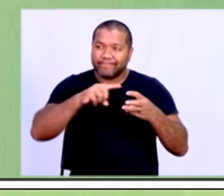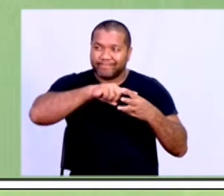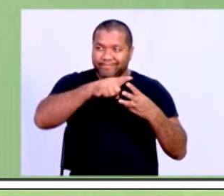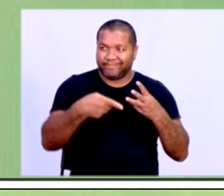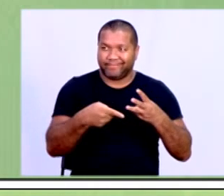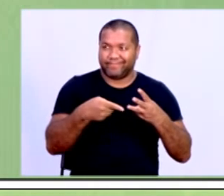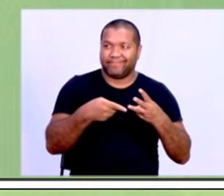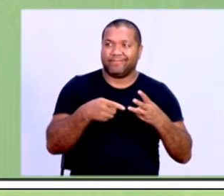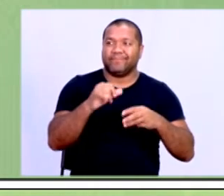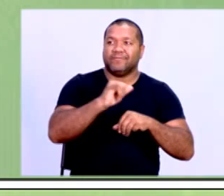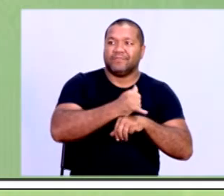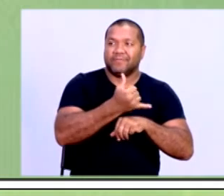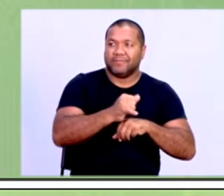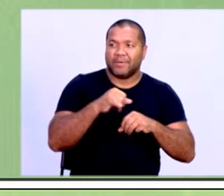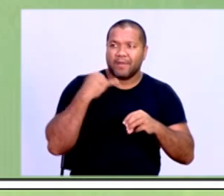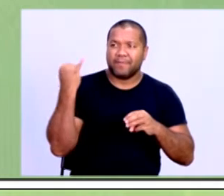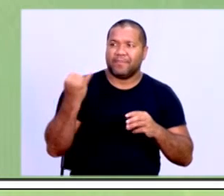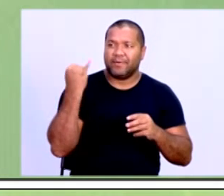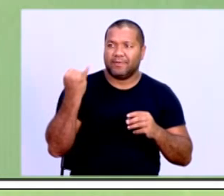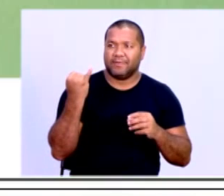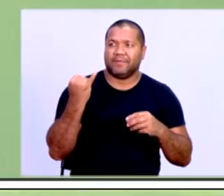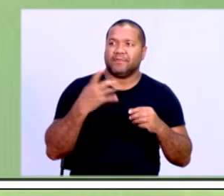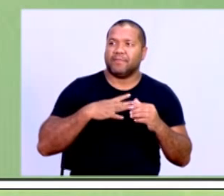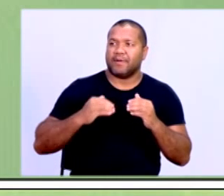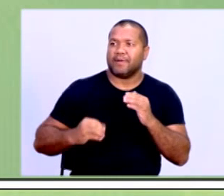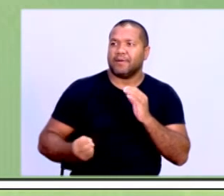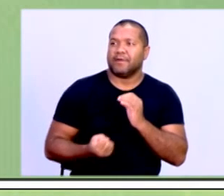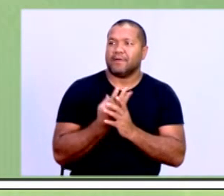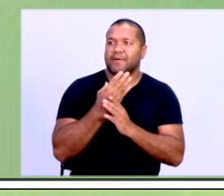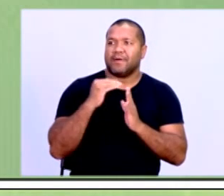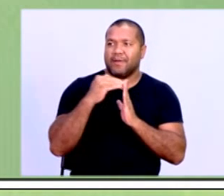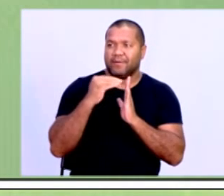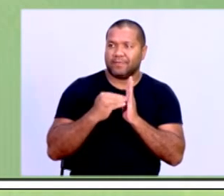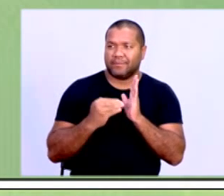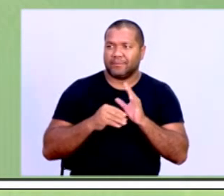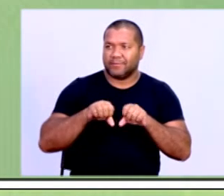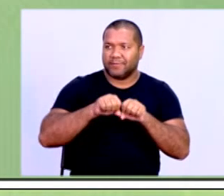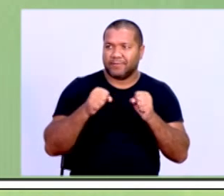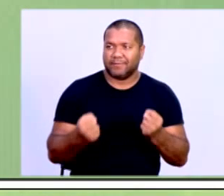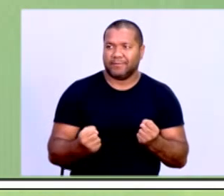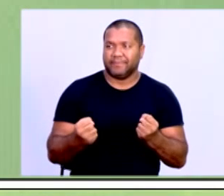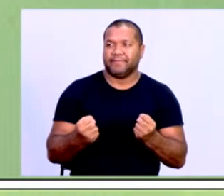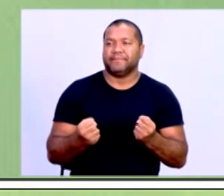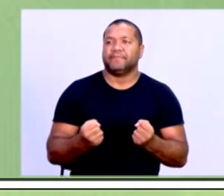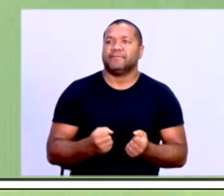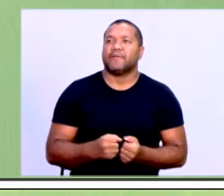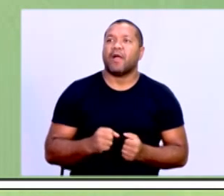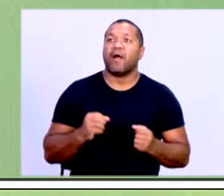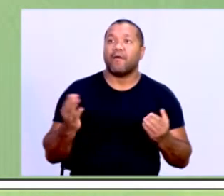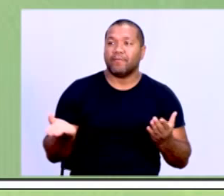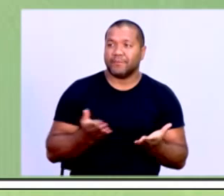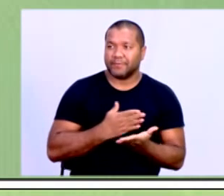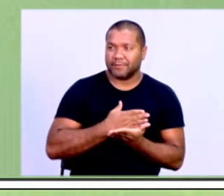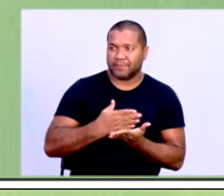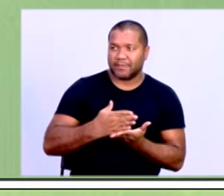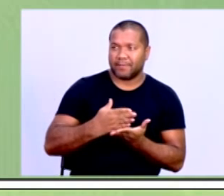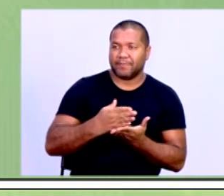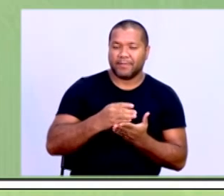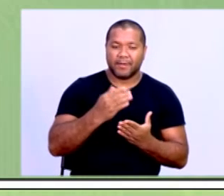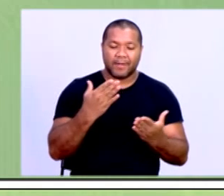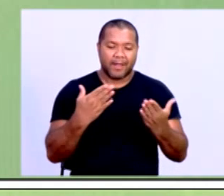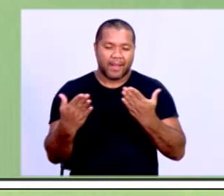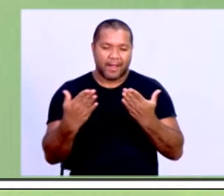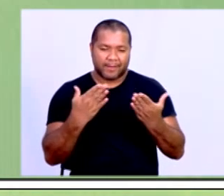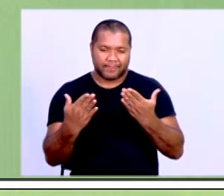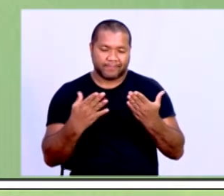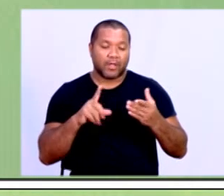técnicas super importantes para o desenvolvimento de um sistema. Vamos iniciar pela análise estruturada, né?